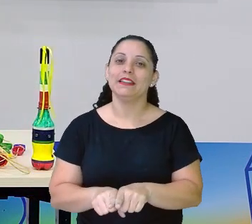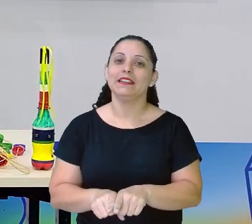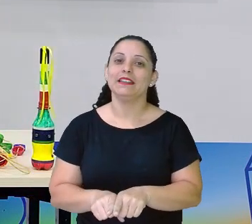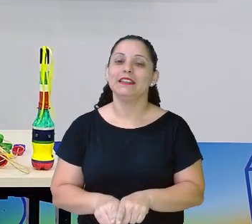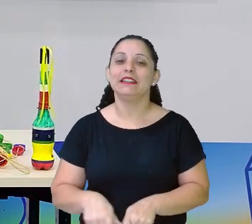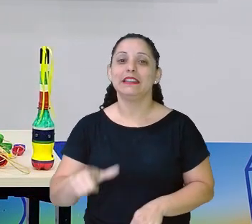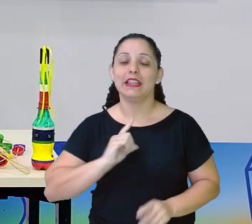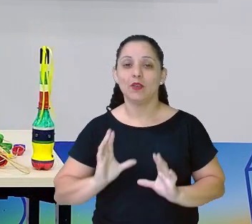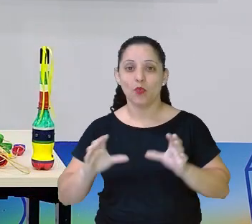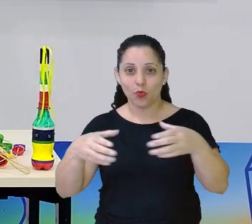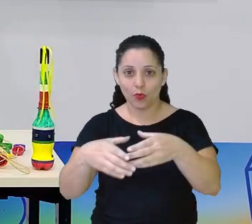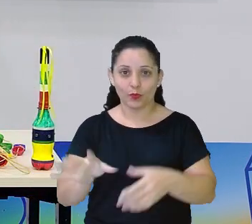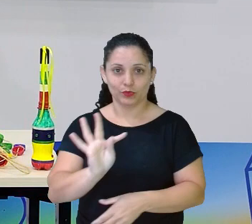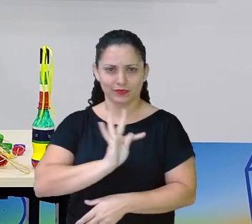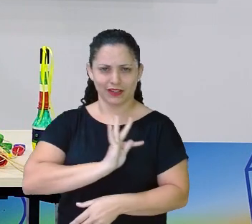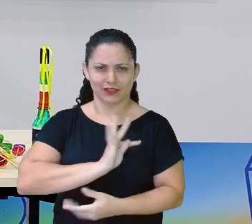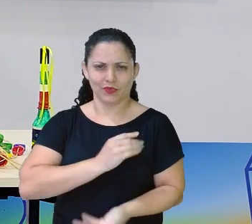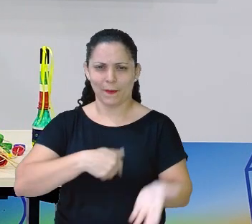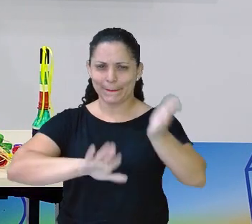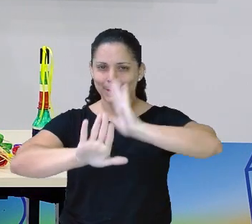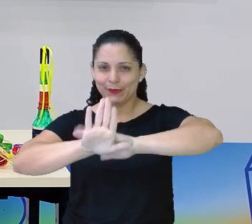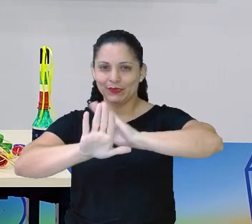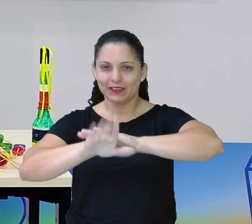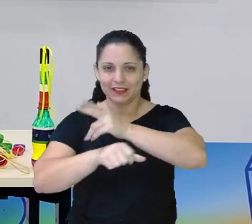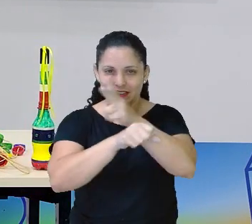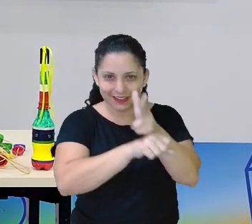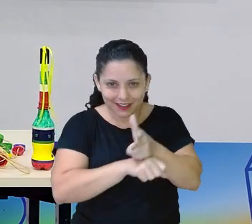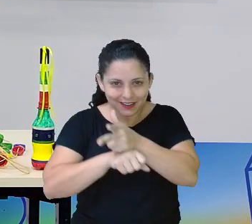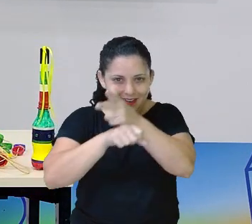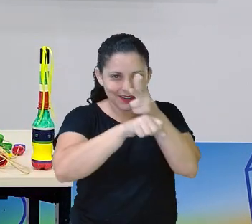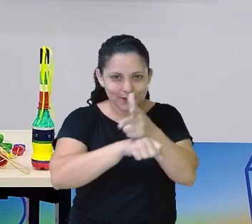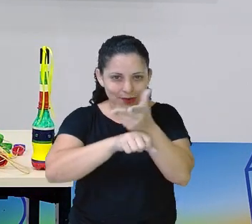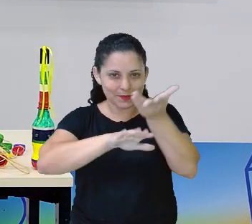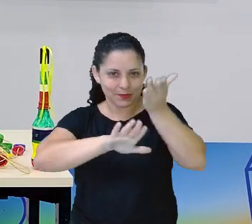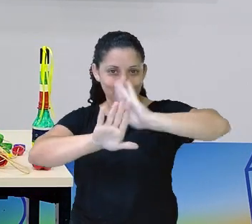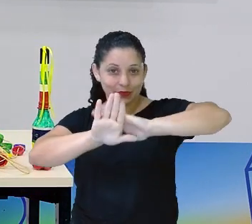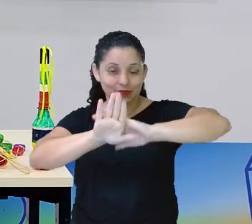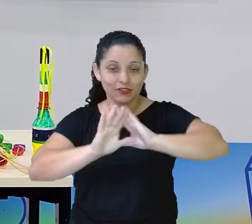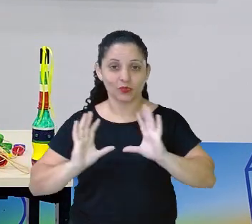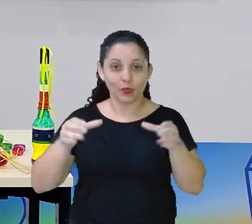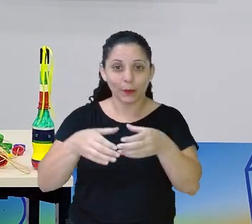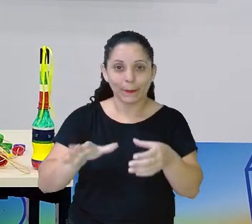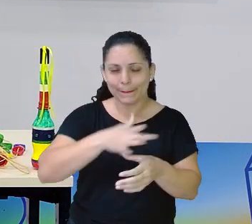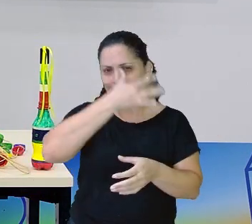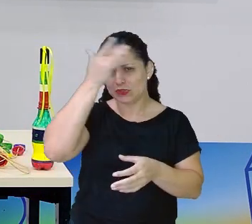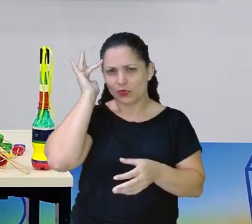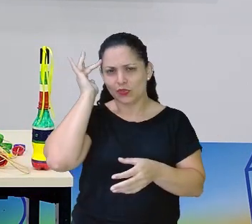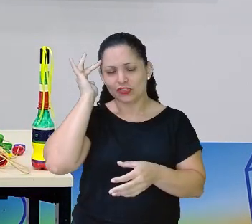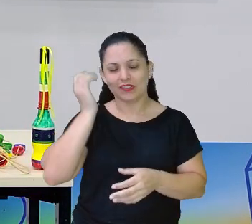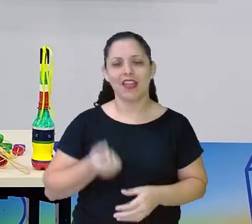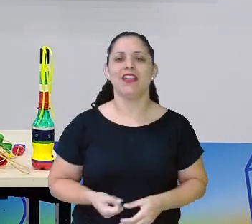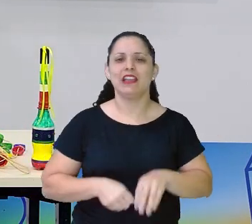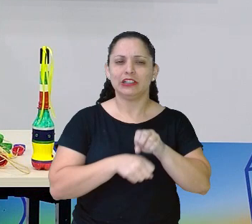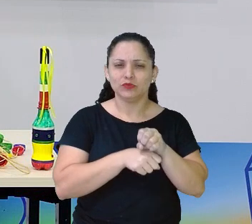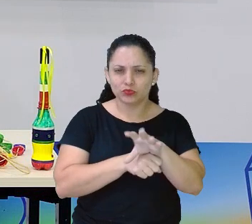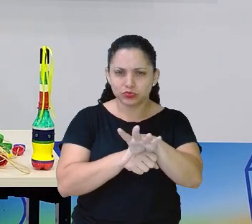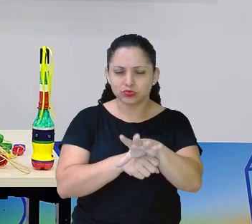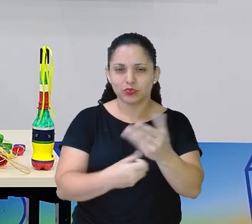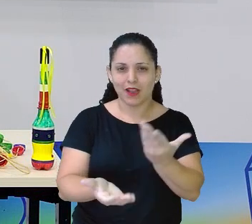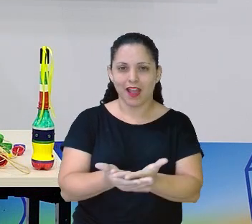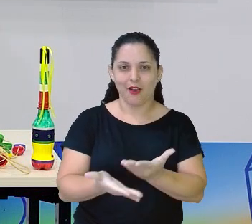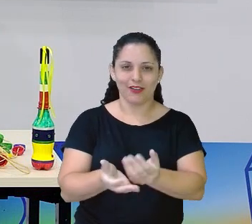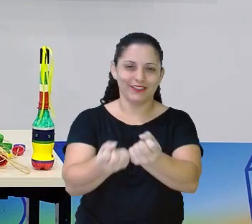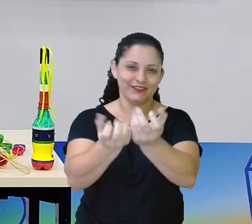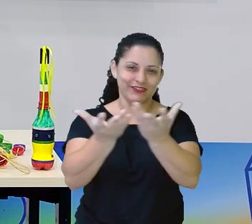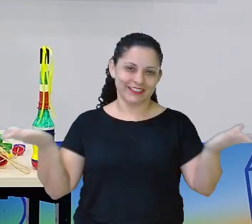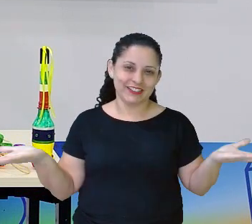a produção aqui, por trás das câmeras, um monte de gente reunida, fazer com que essa aula, para fazer com que essa aula ela chegue até